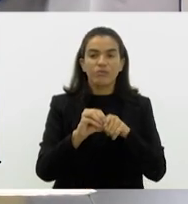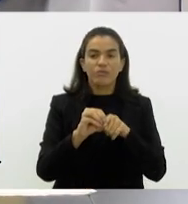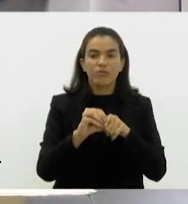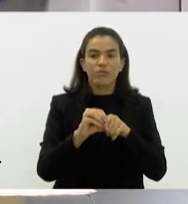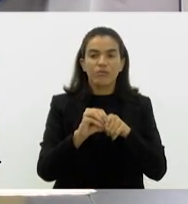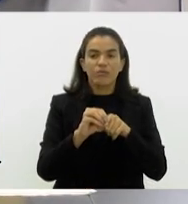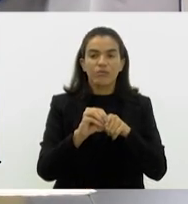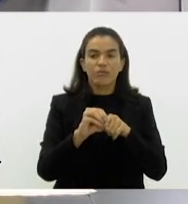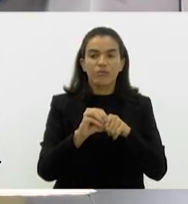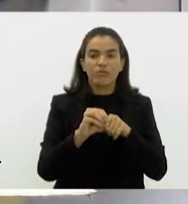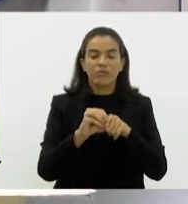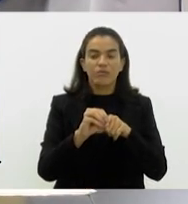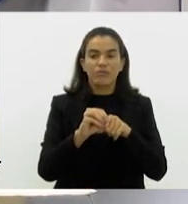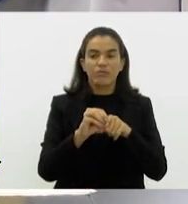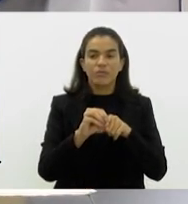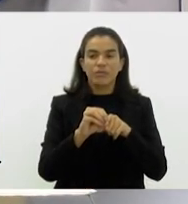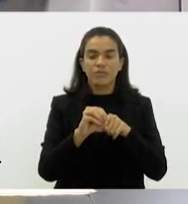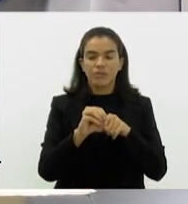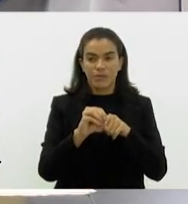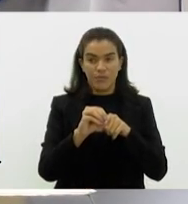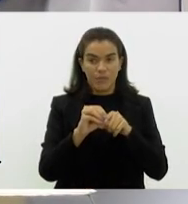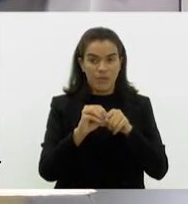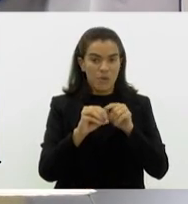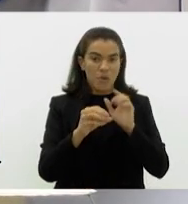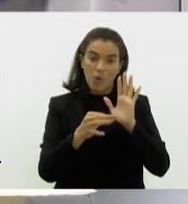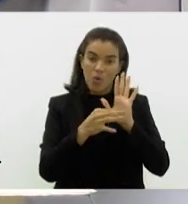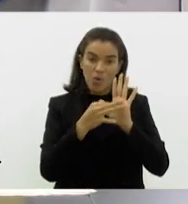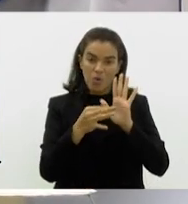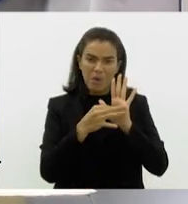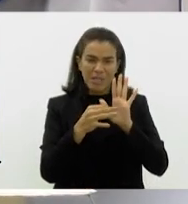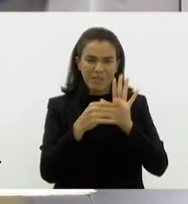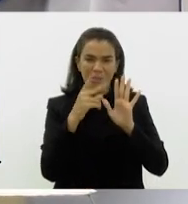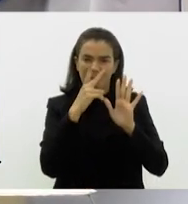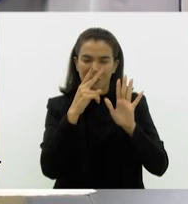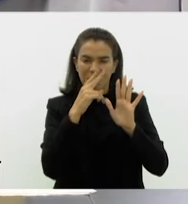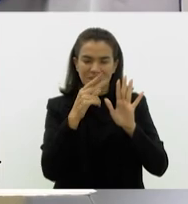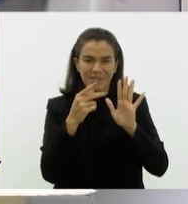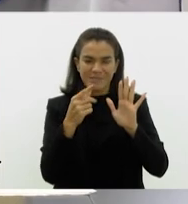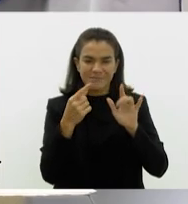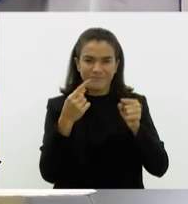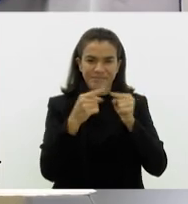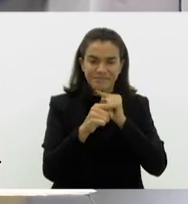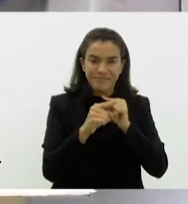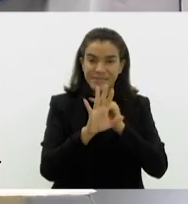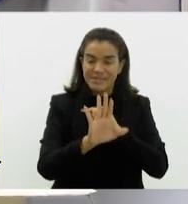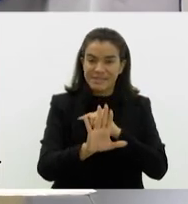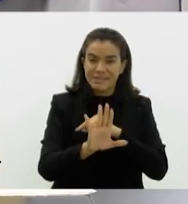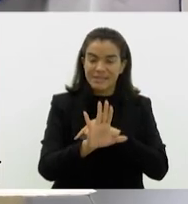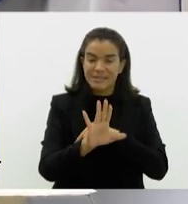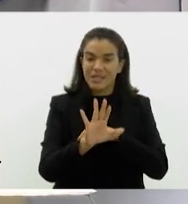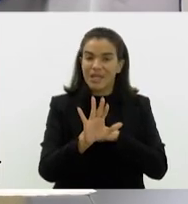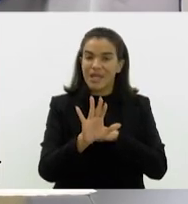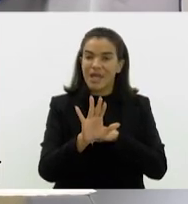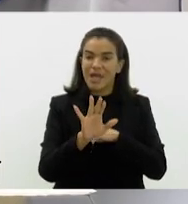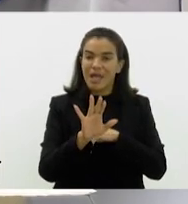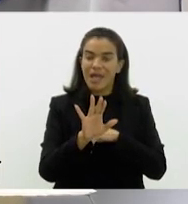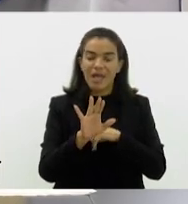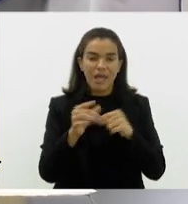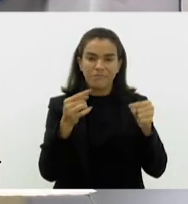Não. O parecer talvez não seja o que esteja na pauta, mas o parecer do deputado Filipinho Raves é